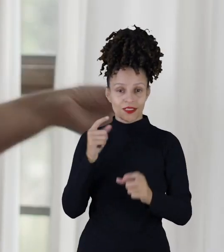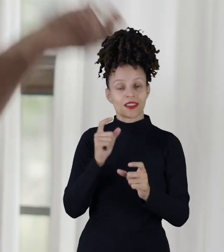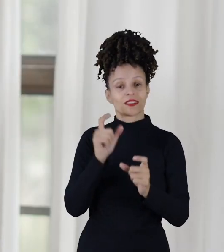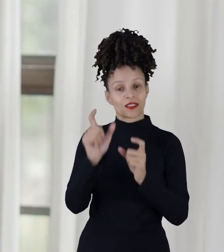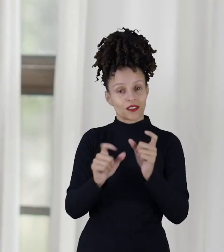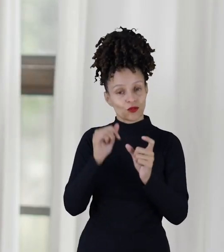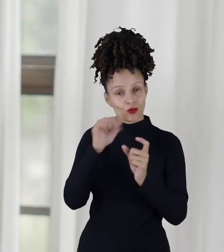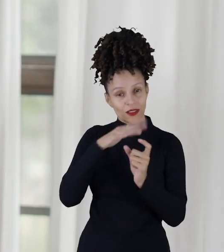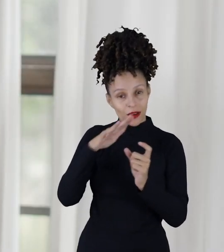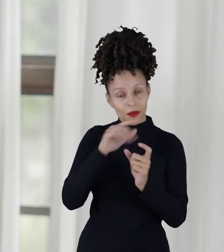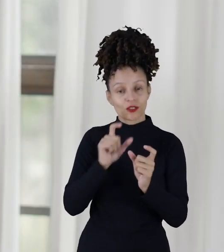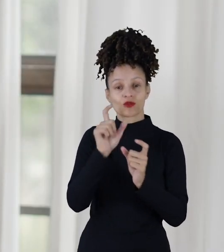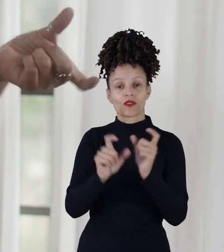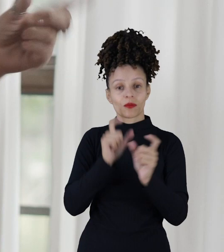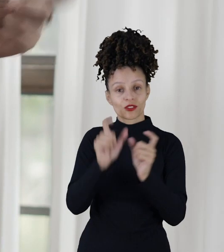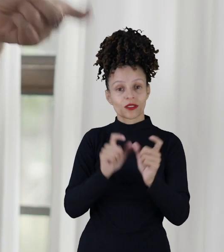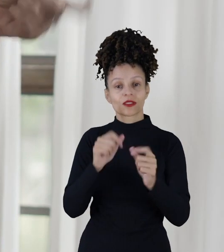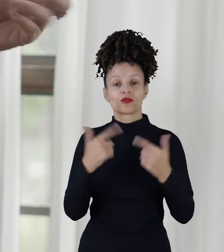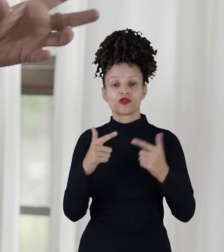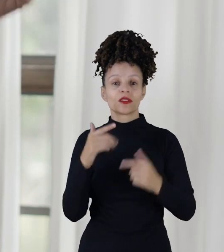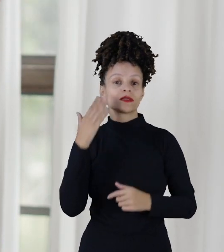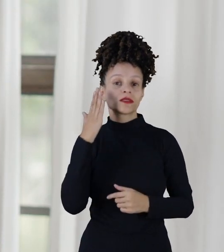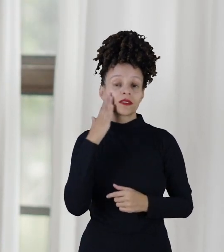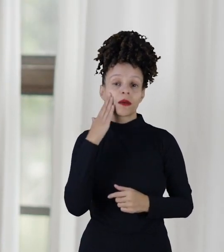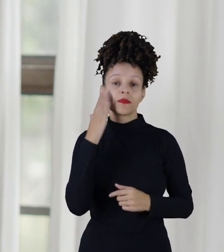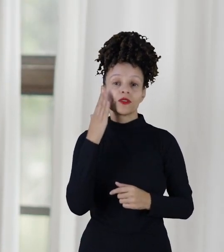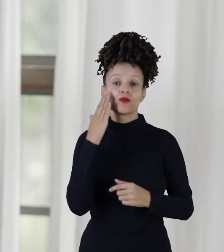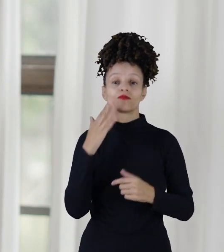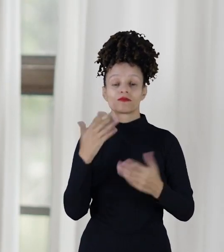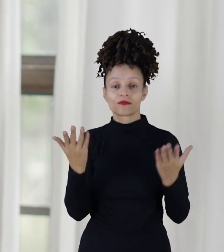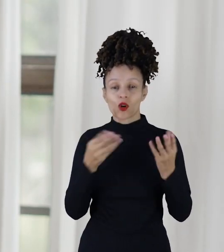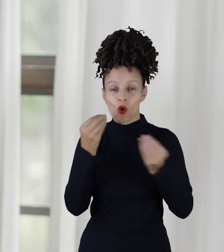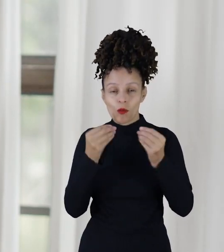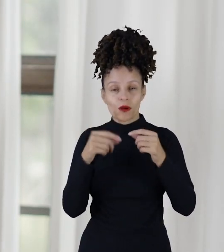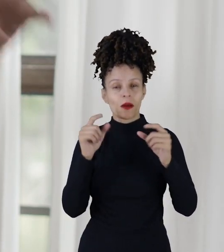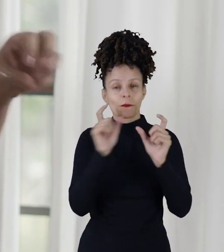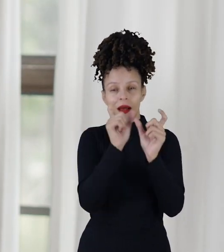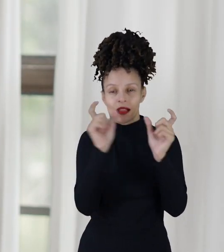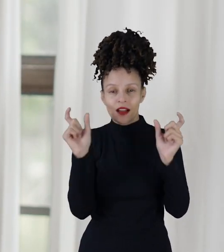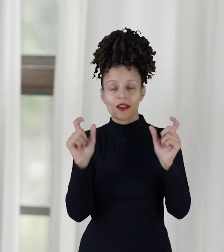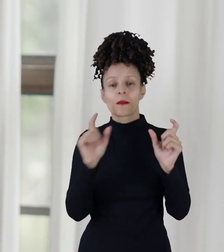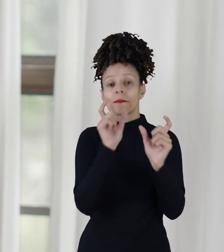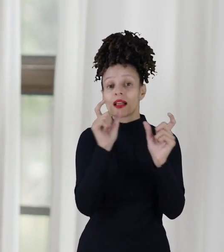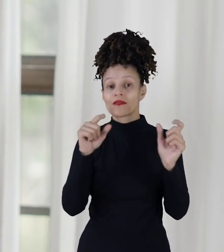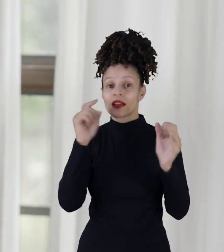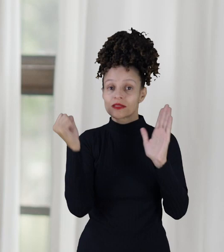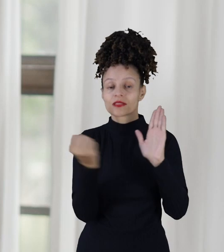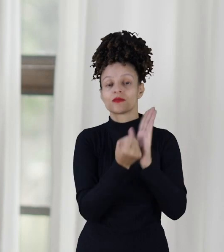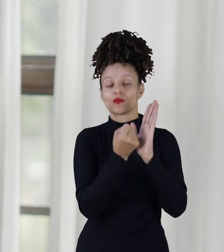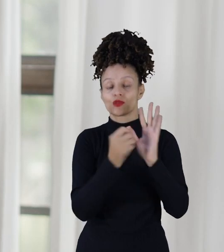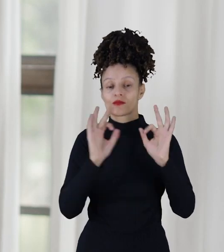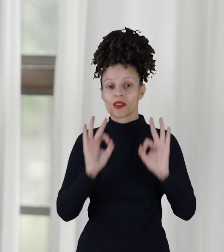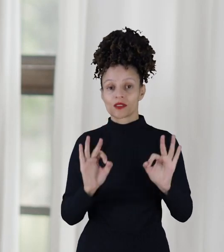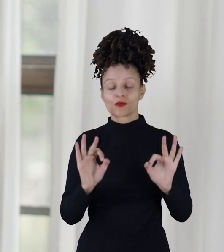justamente na alfabetização e no letramento. Eles sabiam decodificar, juntar as letras, mas atribuir sentido àquelas palavras, porque a palavra é